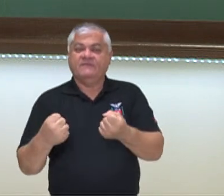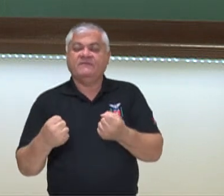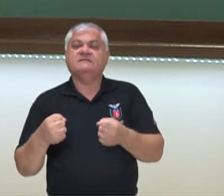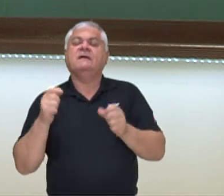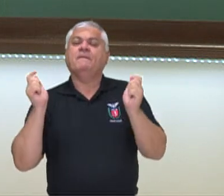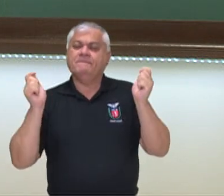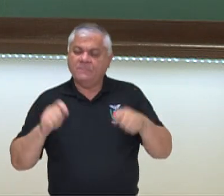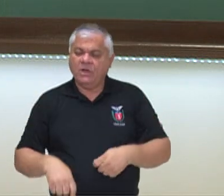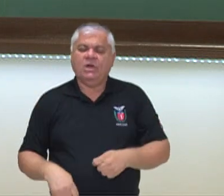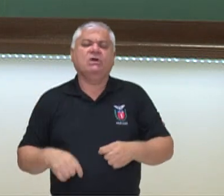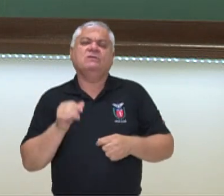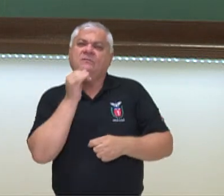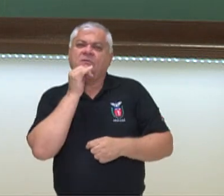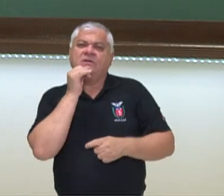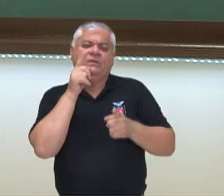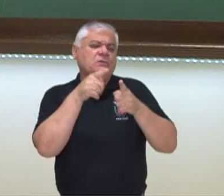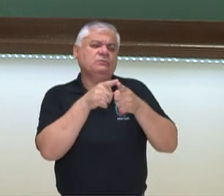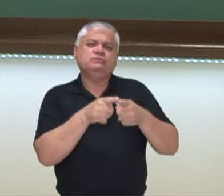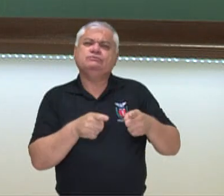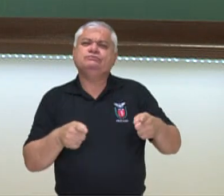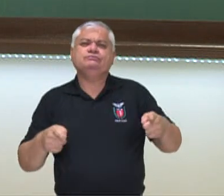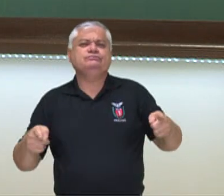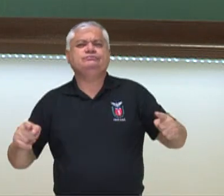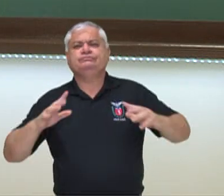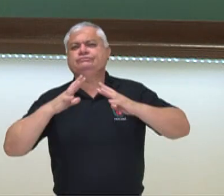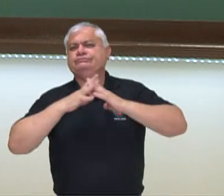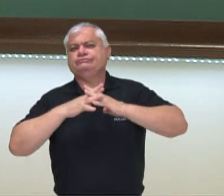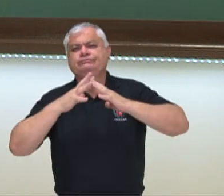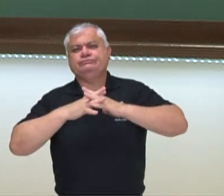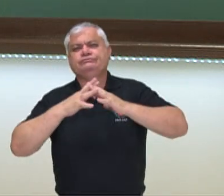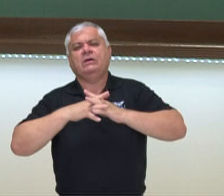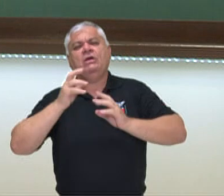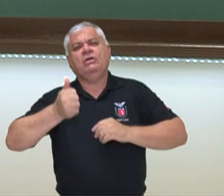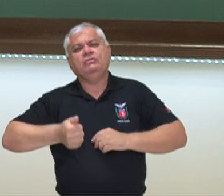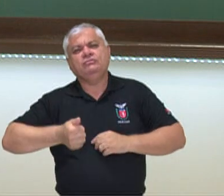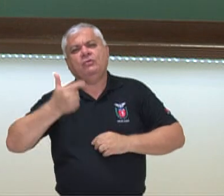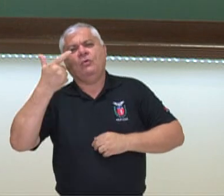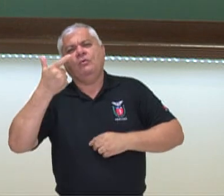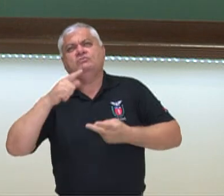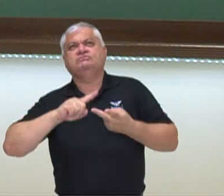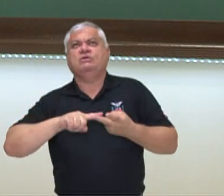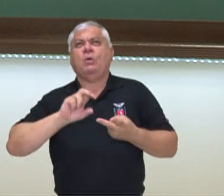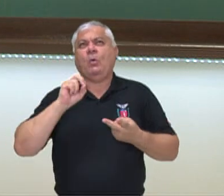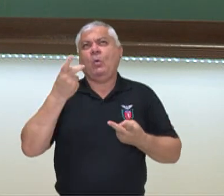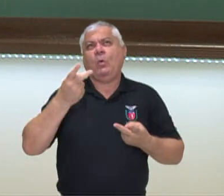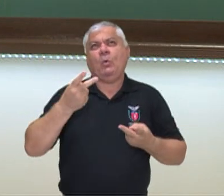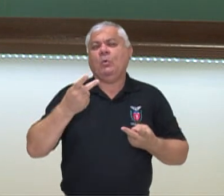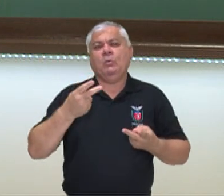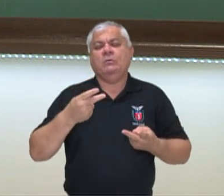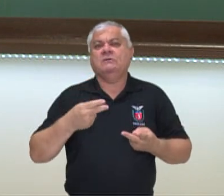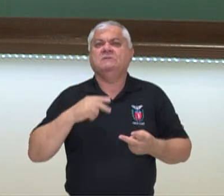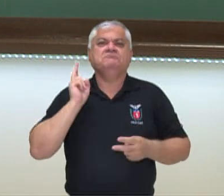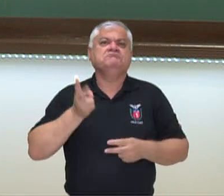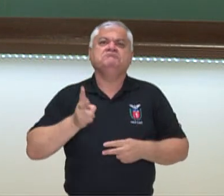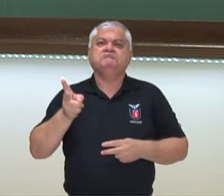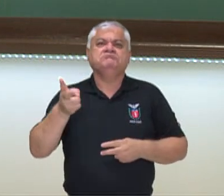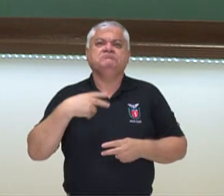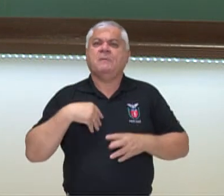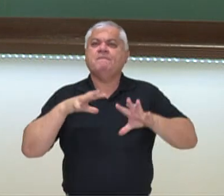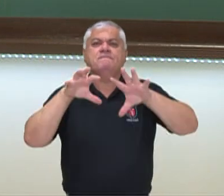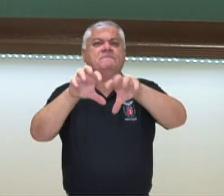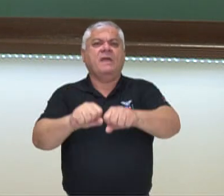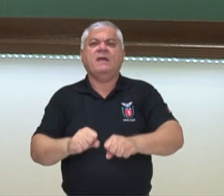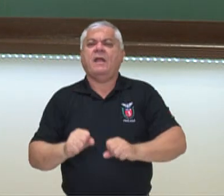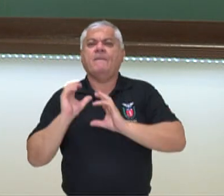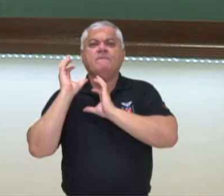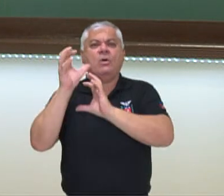temporada inteira jogando aí 12, às vezes até mais jogos sem tocar na